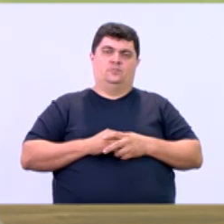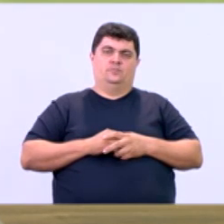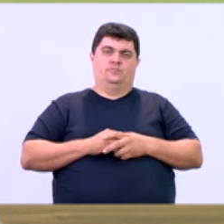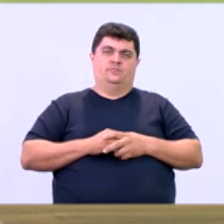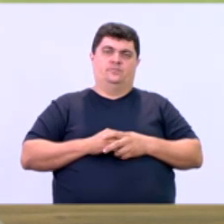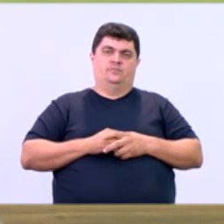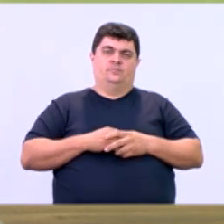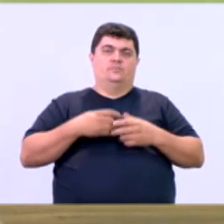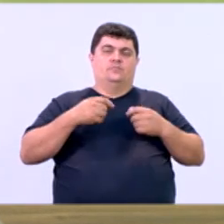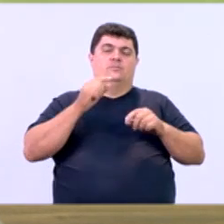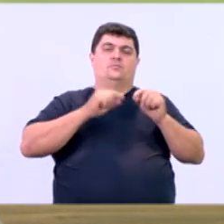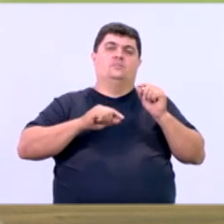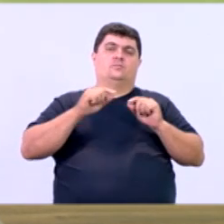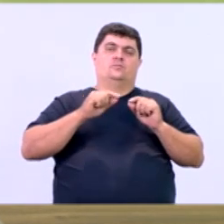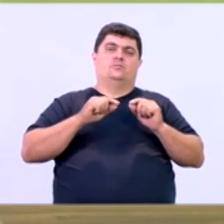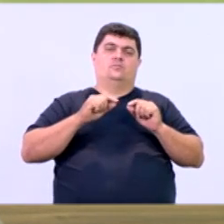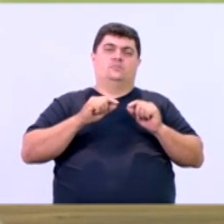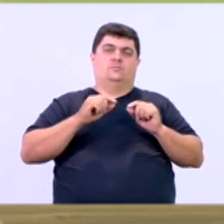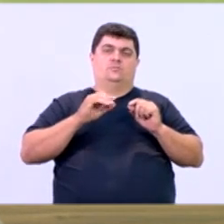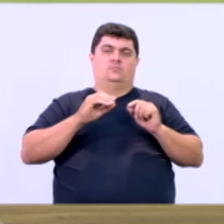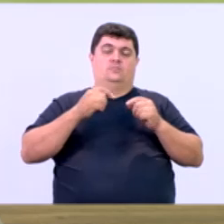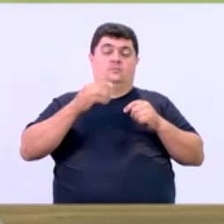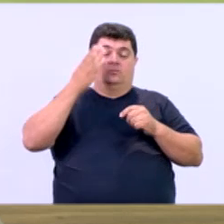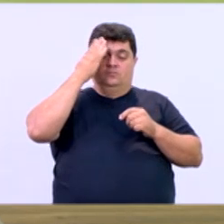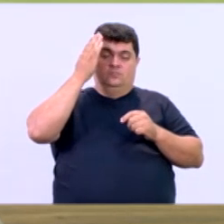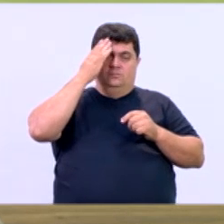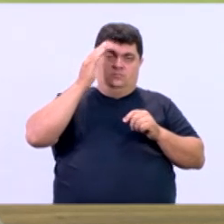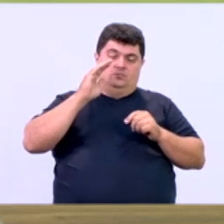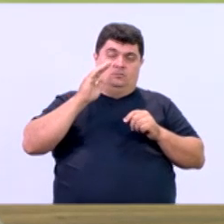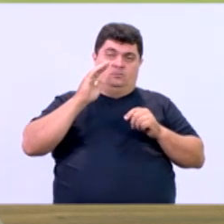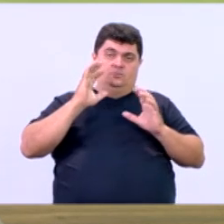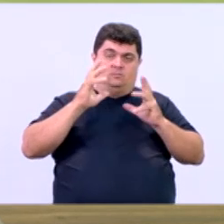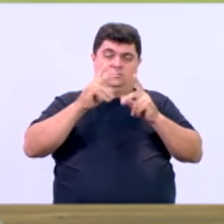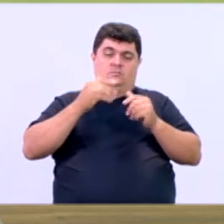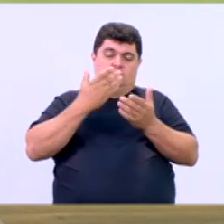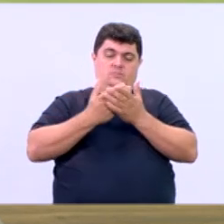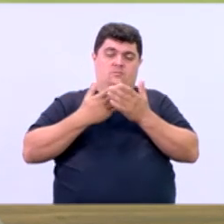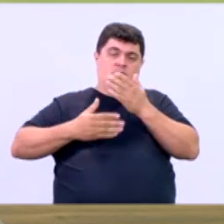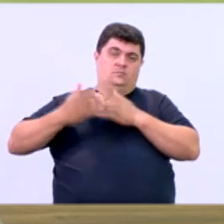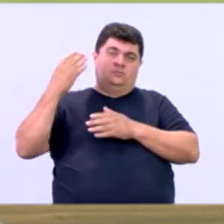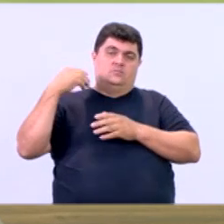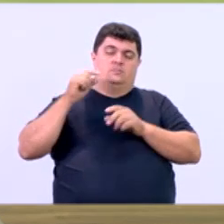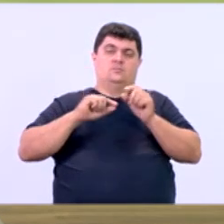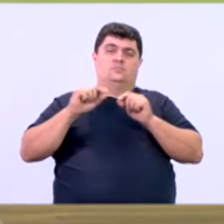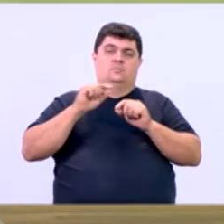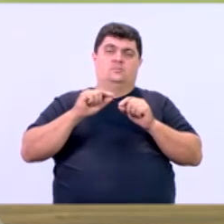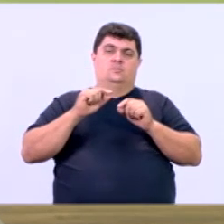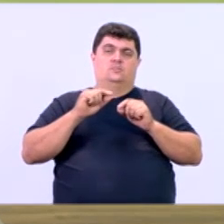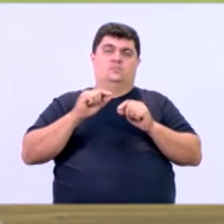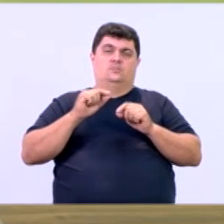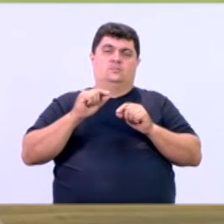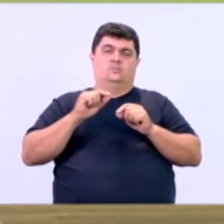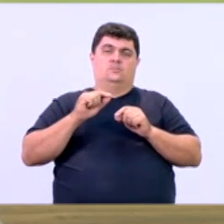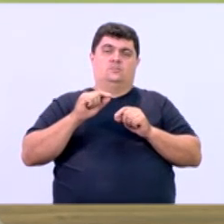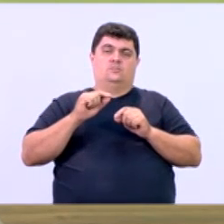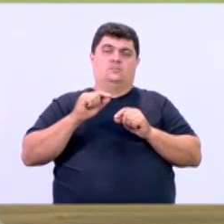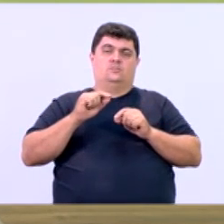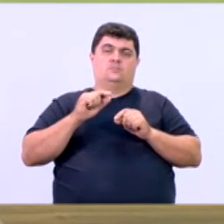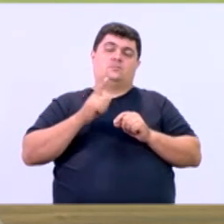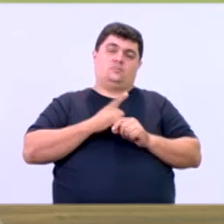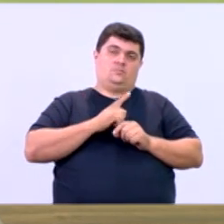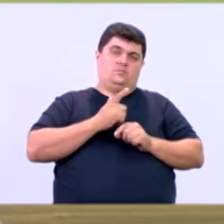o que deve ficar claro de todas as aulas que nós vimos até agora, né, é que